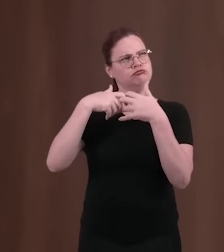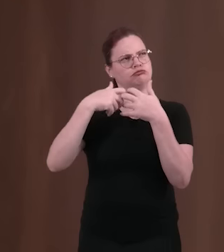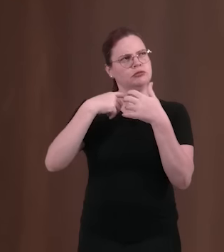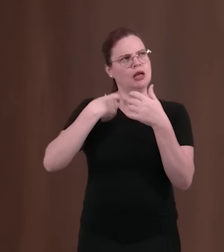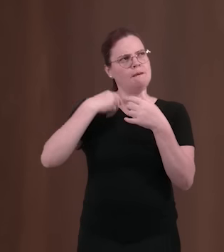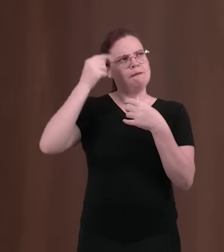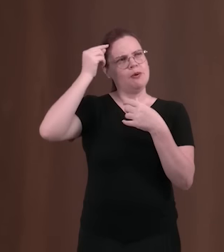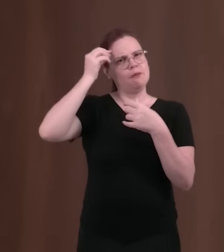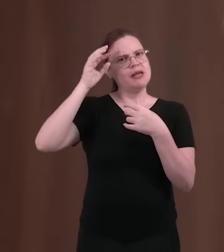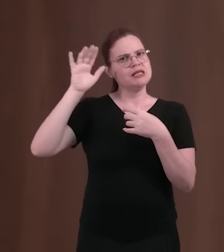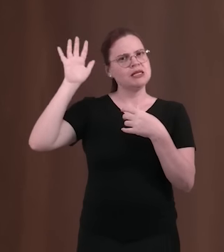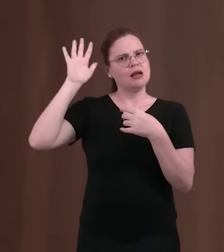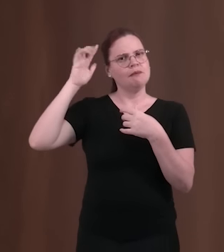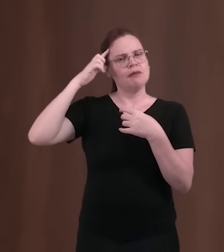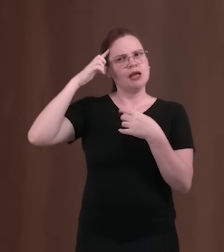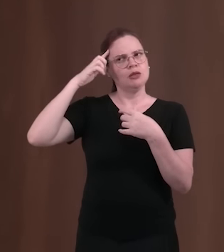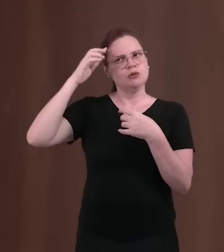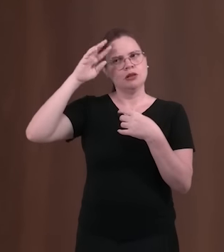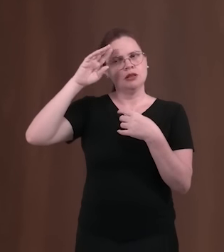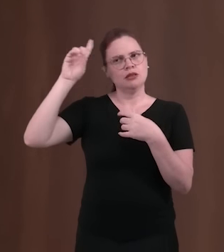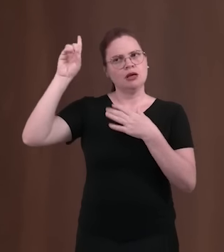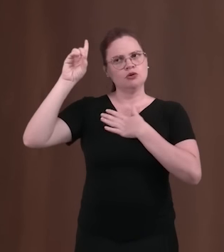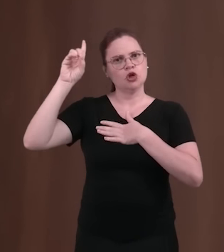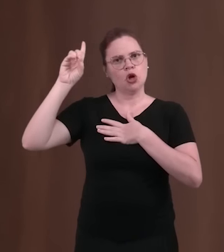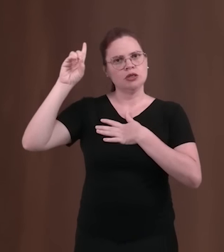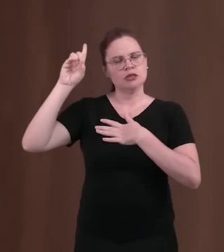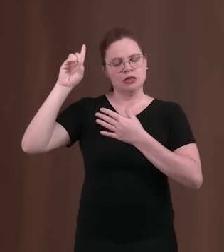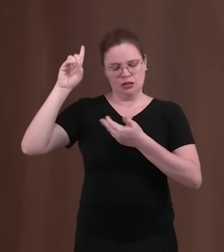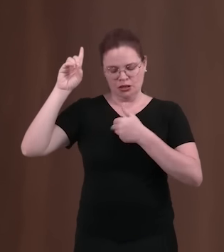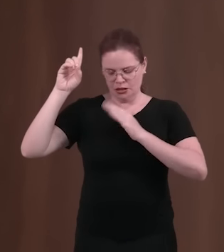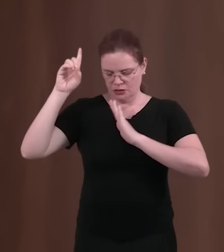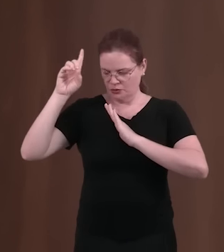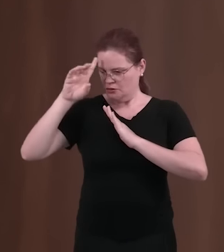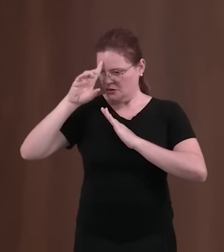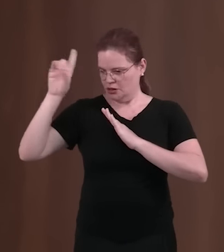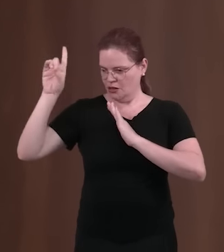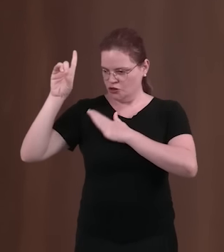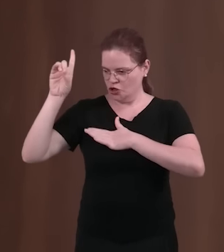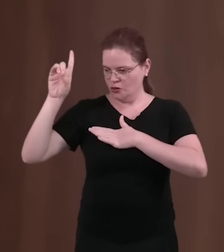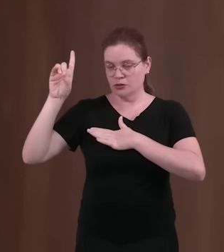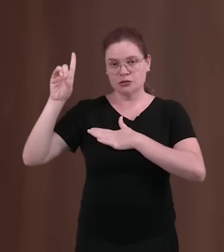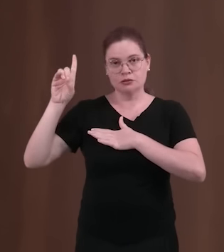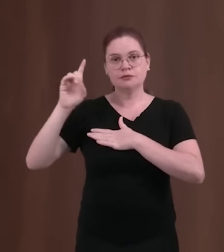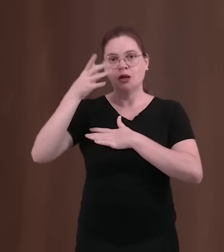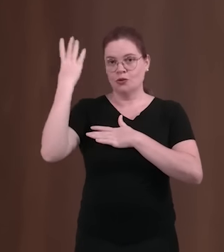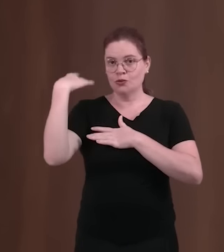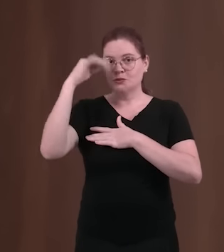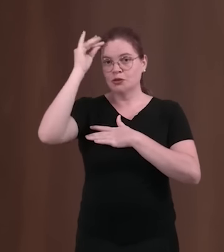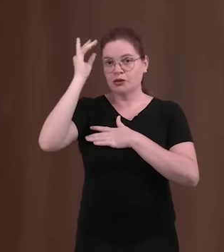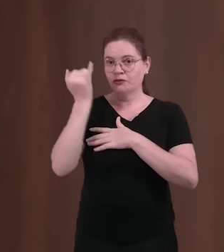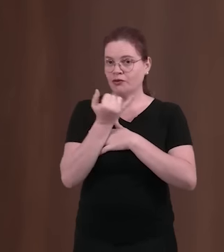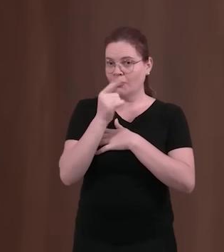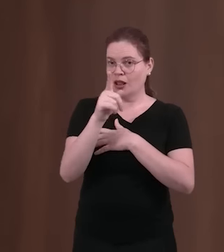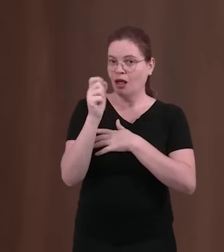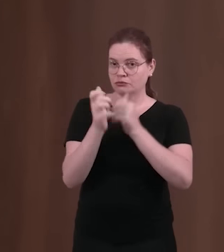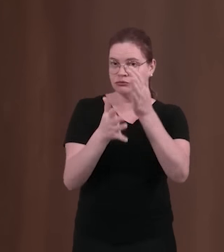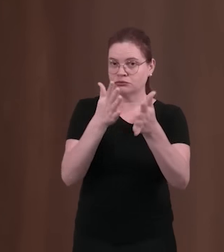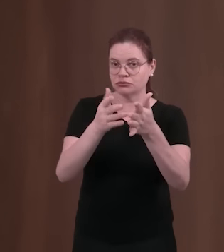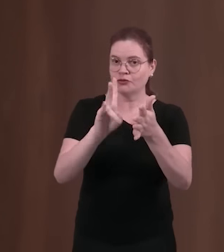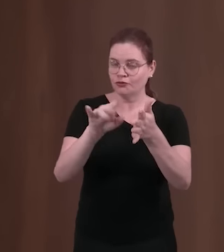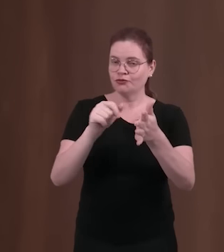Isso que está no meu pensamento? Isso que está no meu coração? Você não vai ficar sem resposta, porque o Espírito Santo vai te